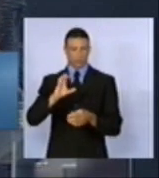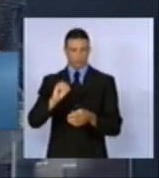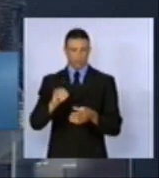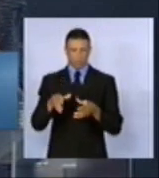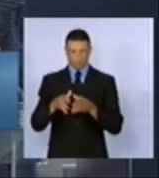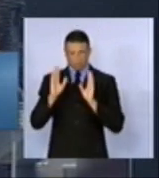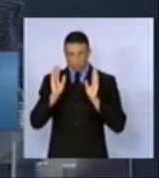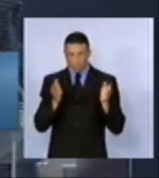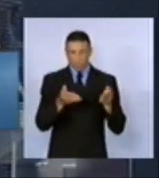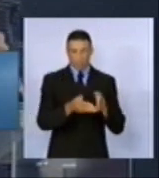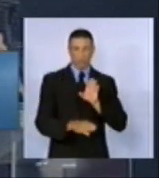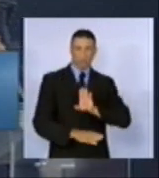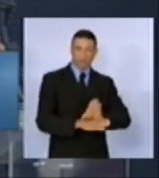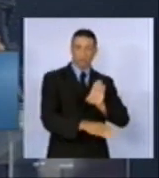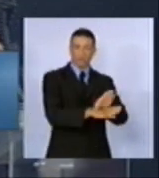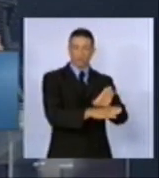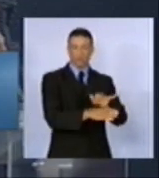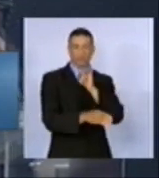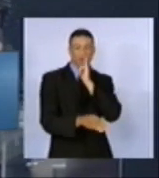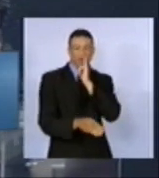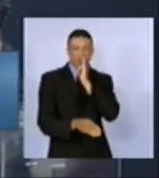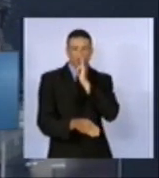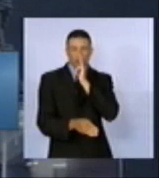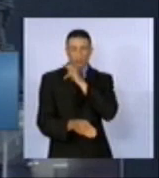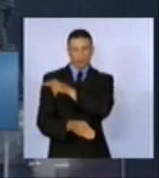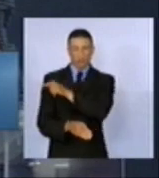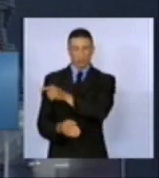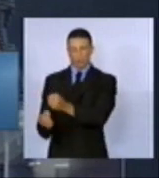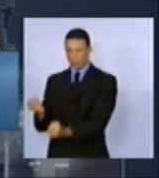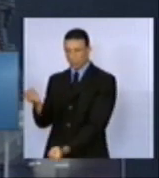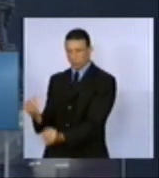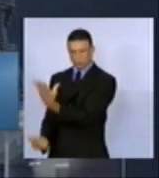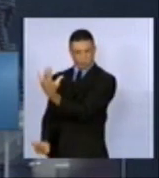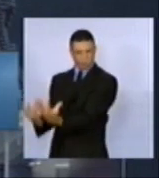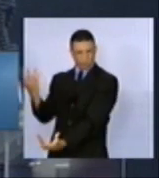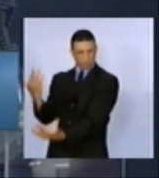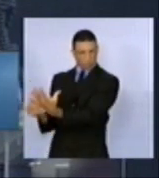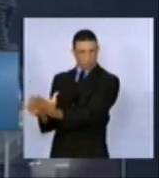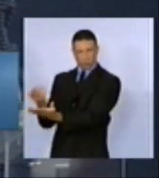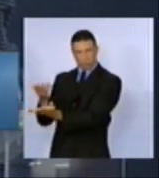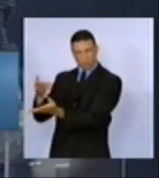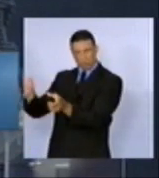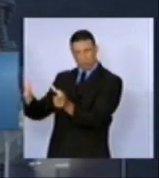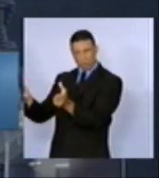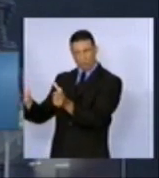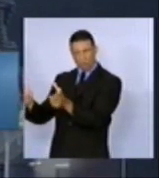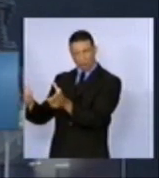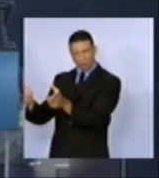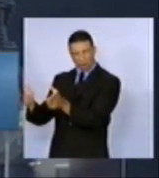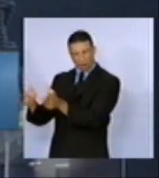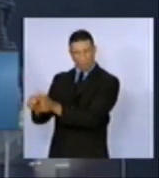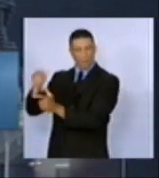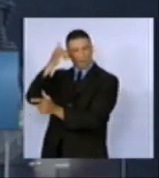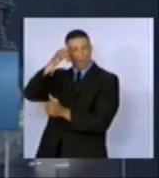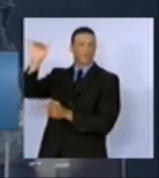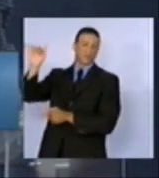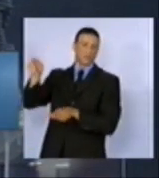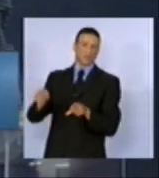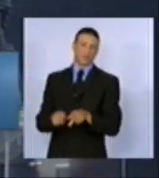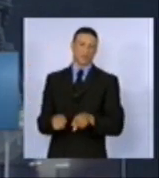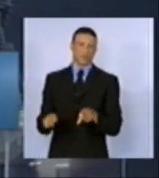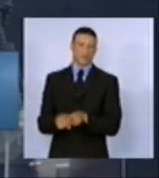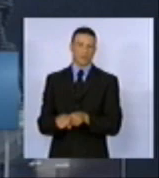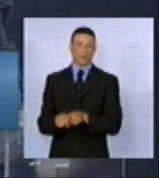faz necessário implementar a eliminação da prática da queima da cana de açúcar de forma gradativa resguardando os elas da